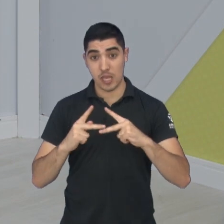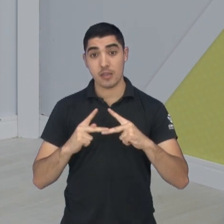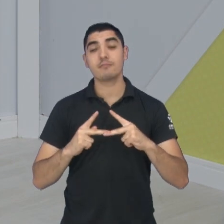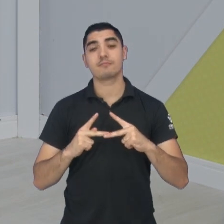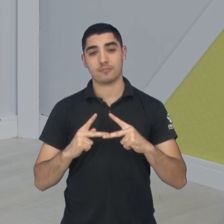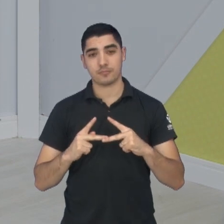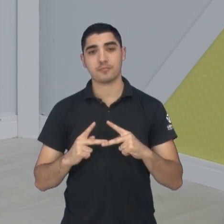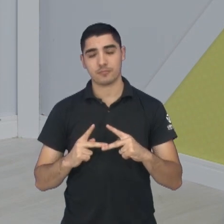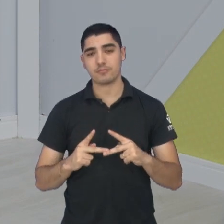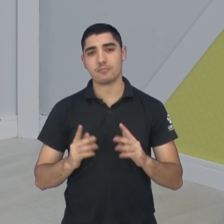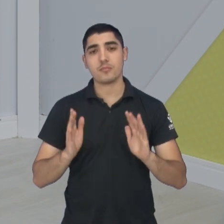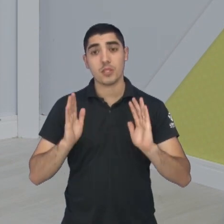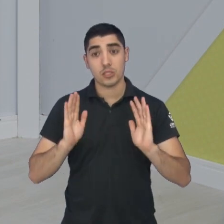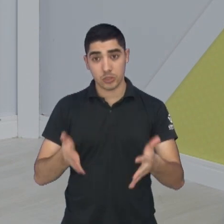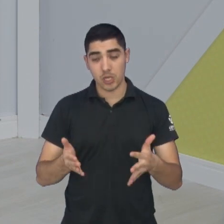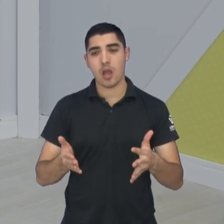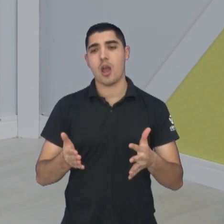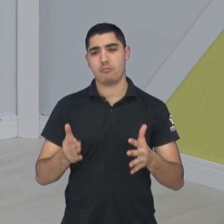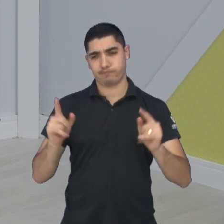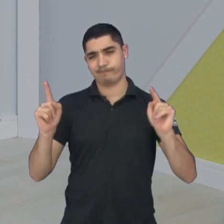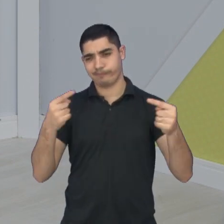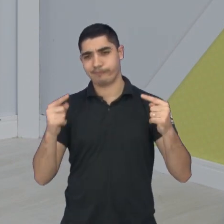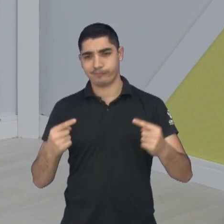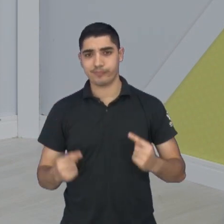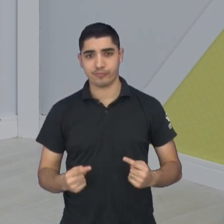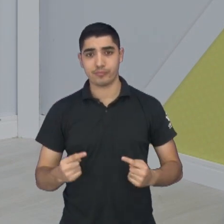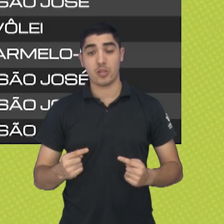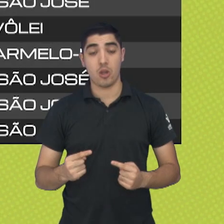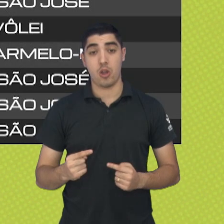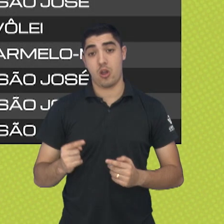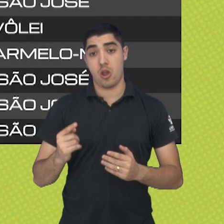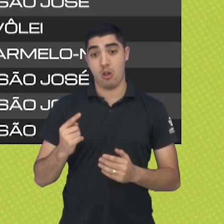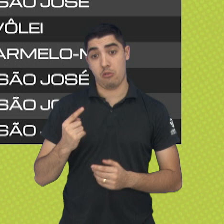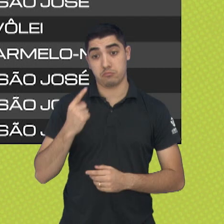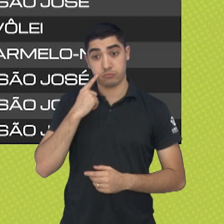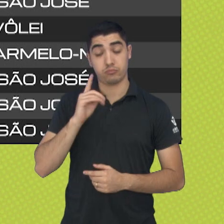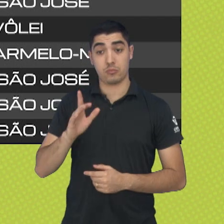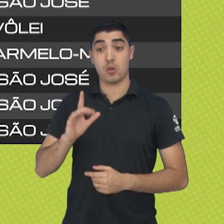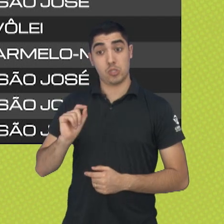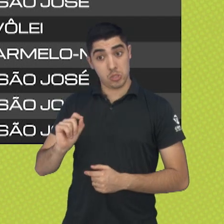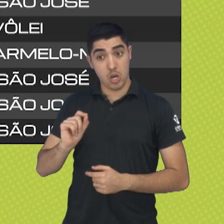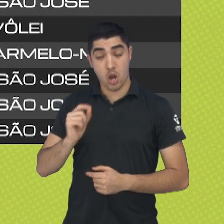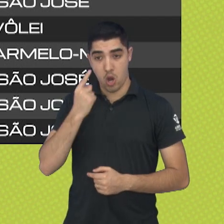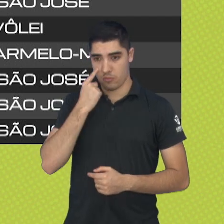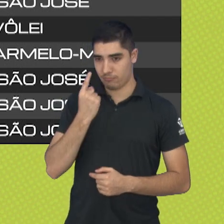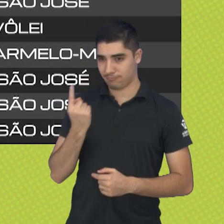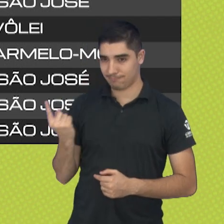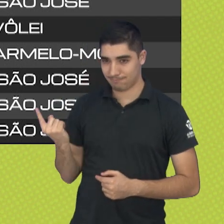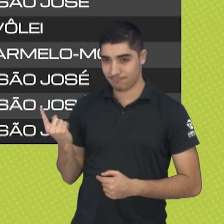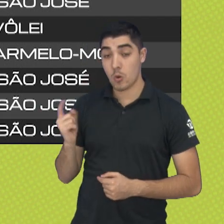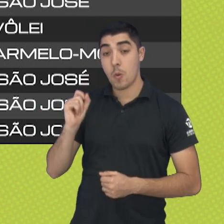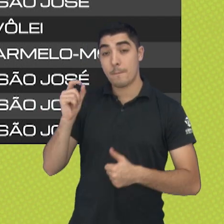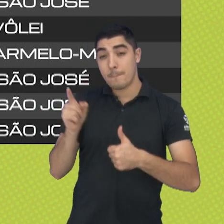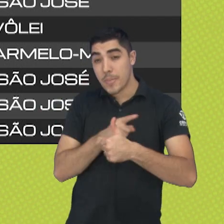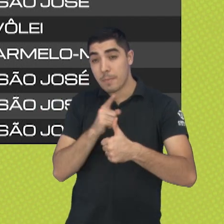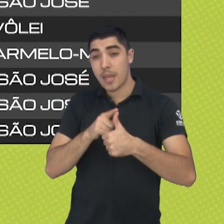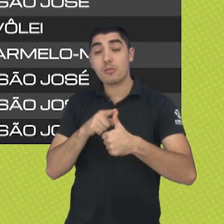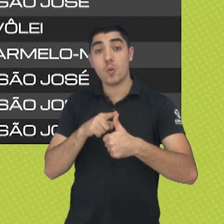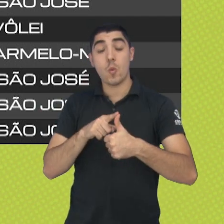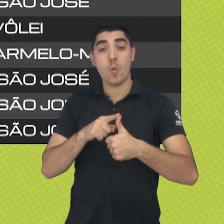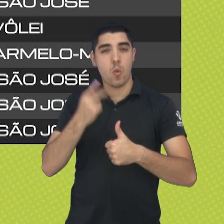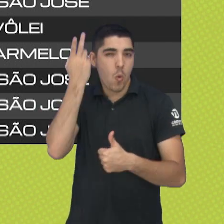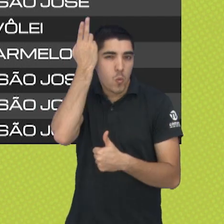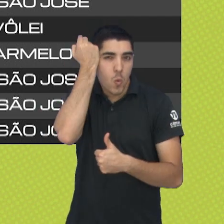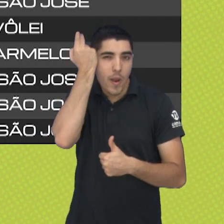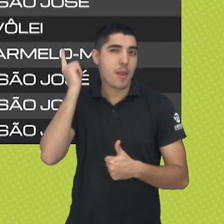enfrentou várias equipes, ó, começou até surpreendente. A gente vai ver na classificação que o primeiro jogo do São José foi contra o América é